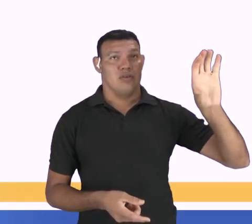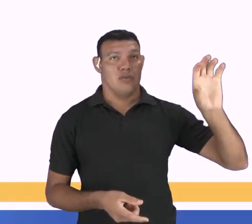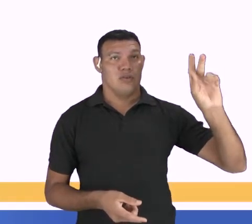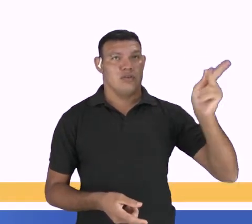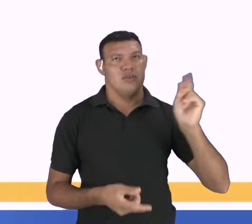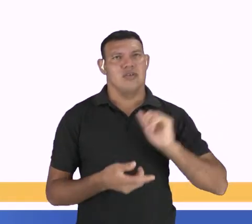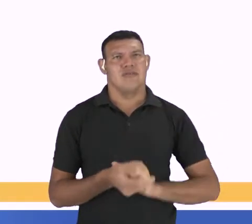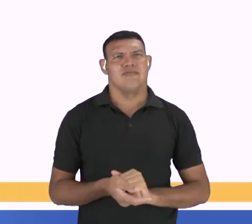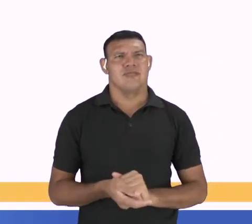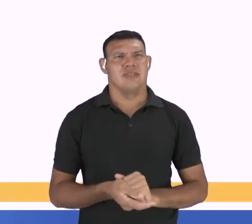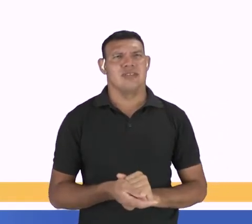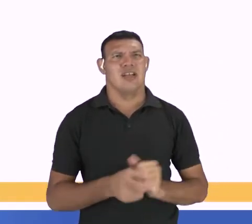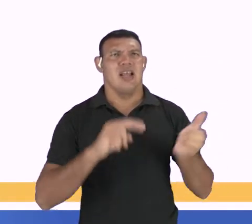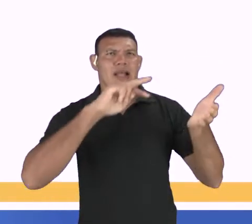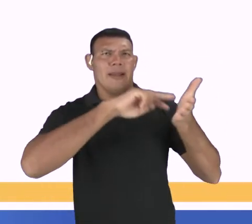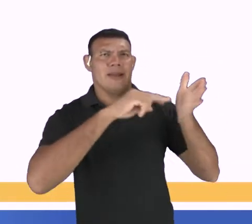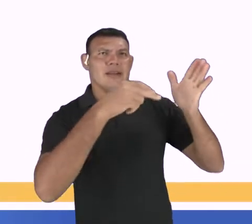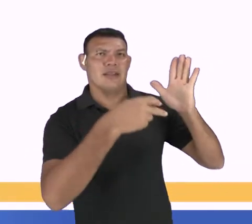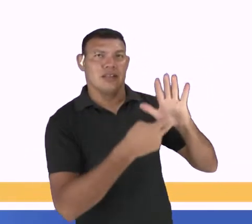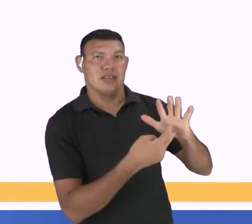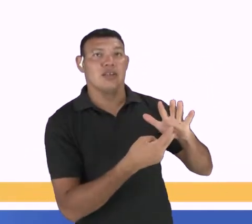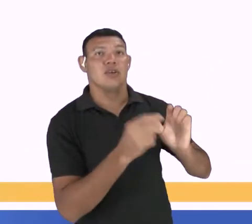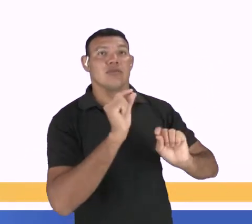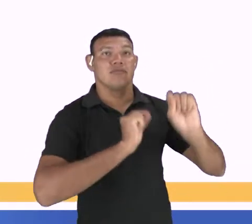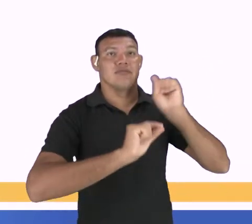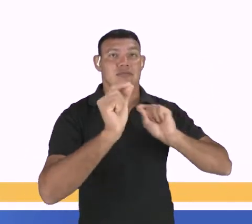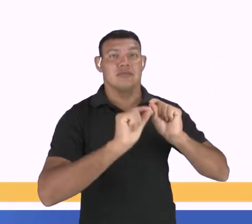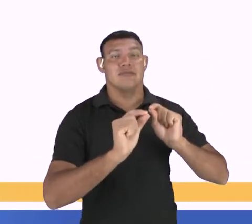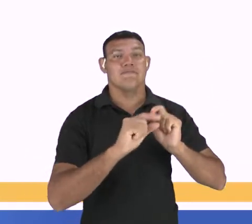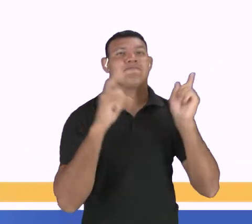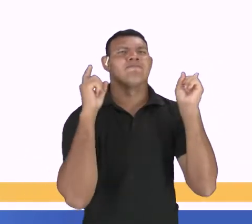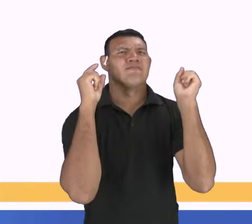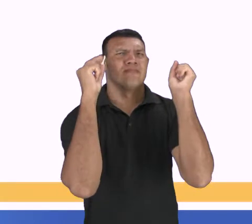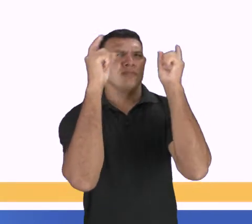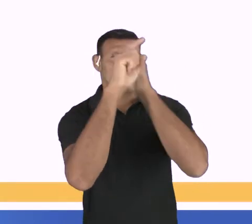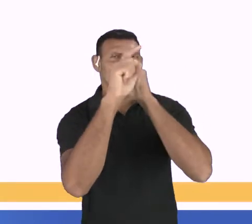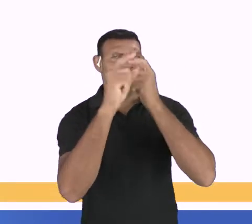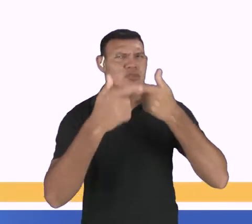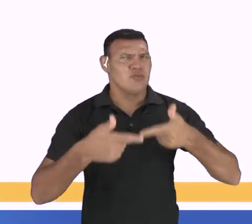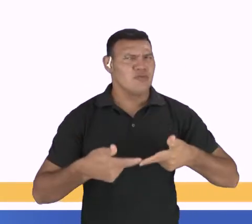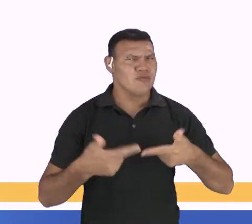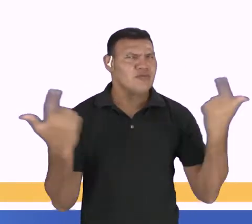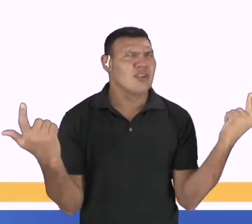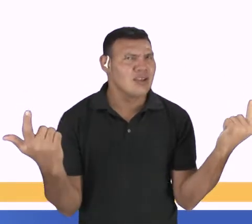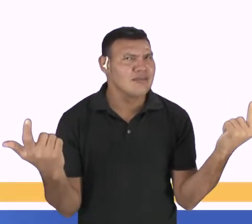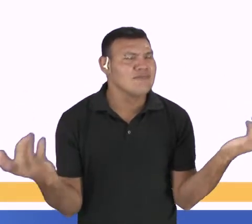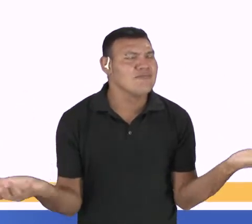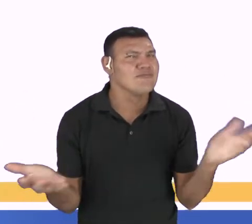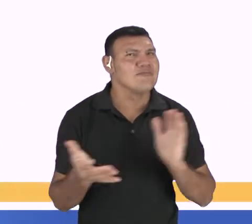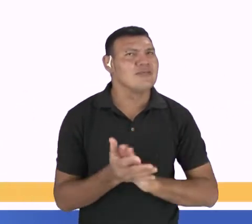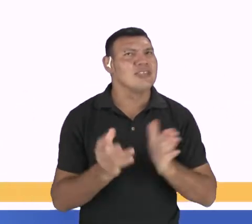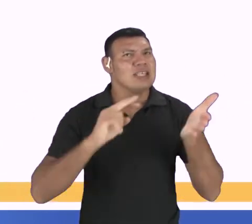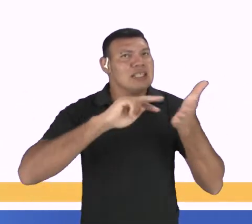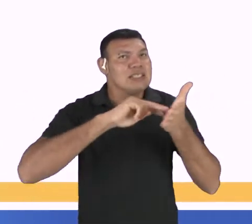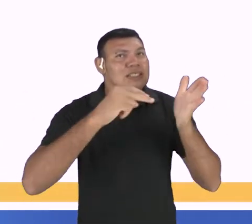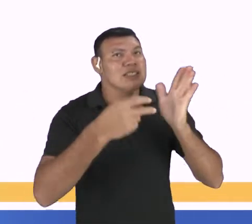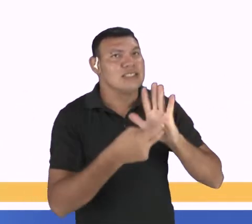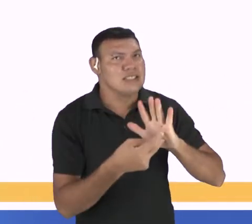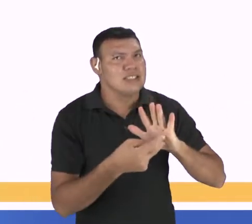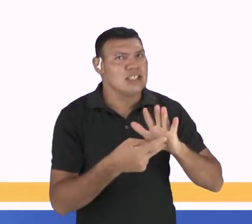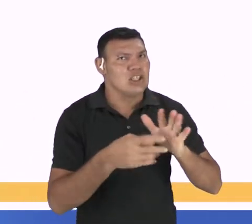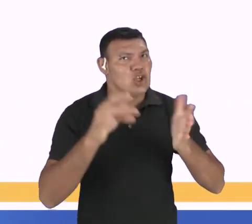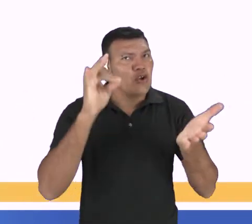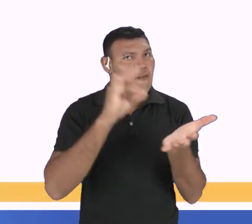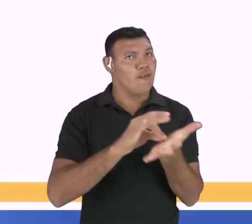sorte exigente, alguma coisa assim. Se você for traduzir, como a gente chama ao pé da letra. Porém, o significado real